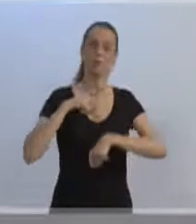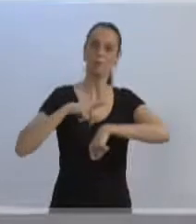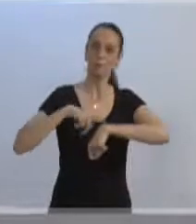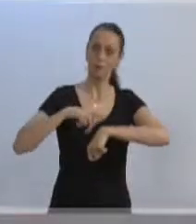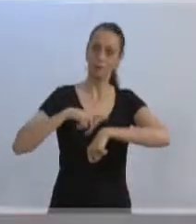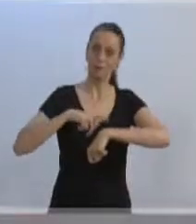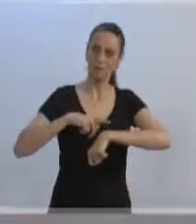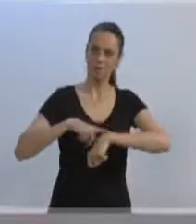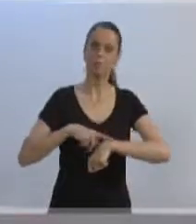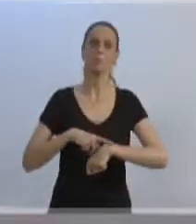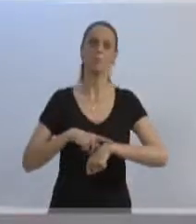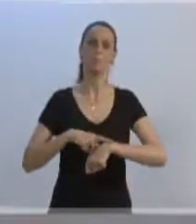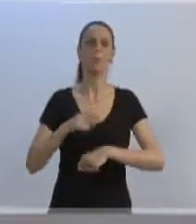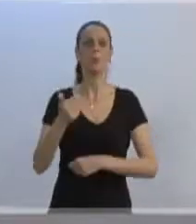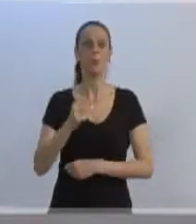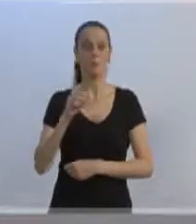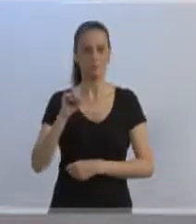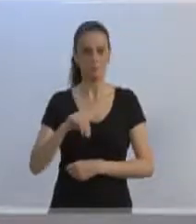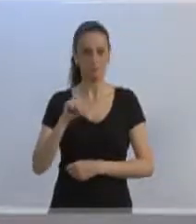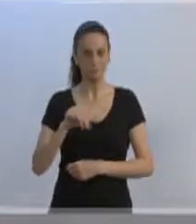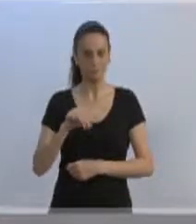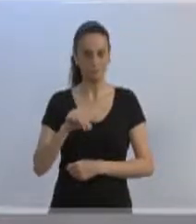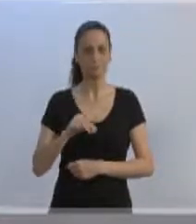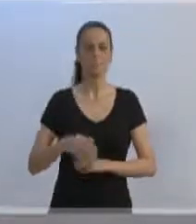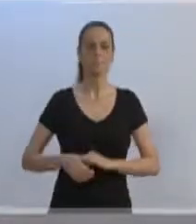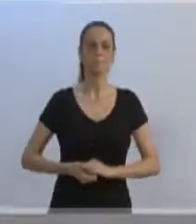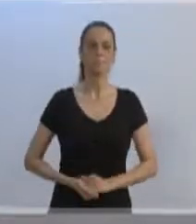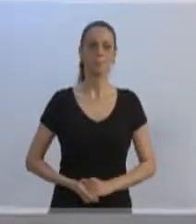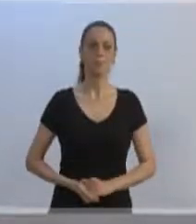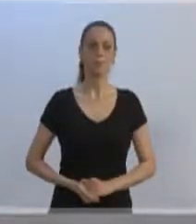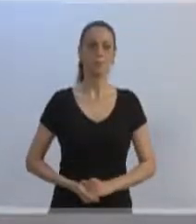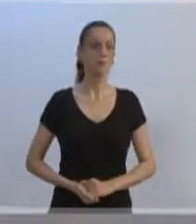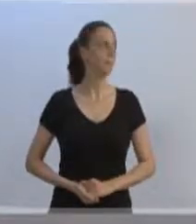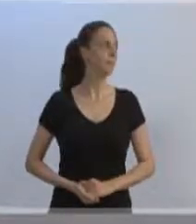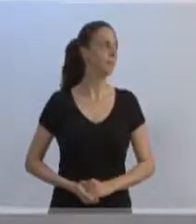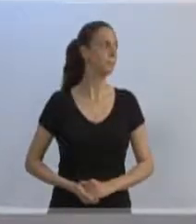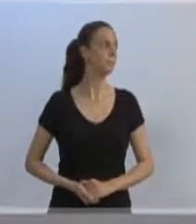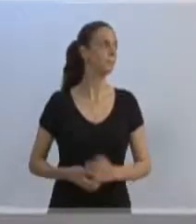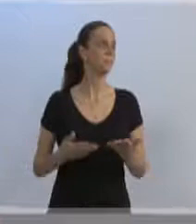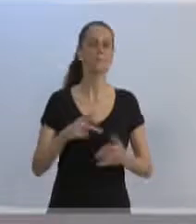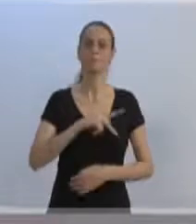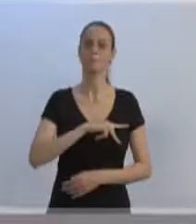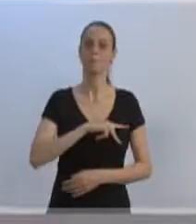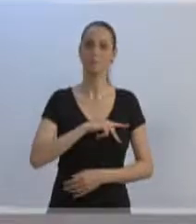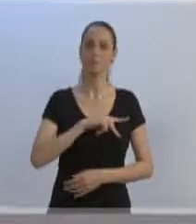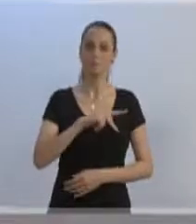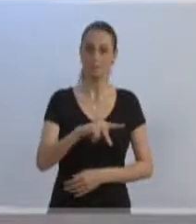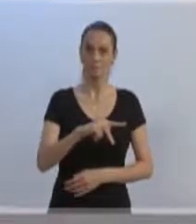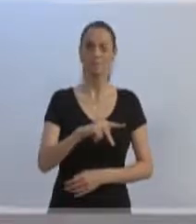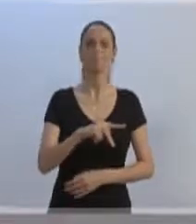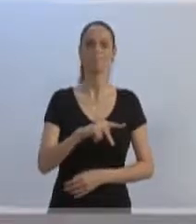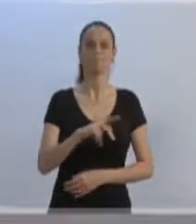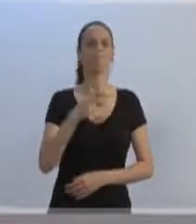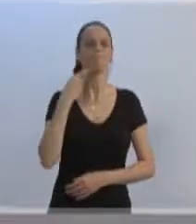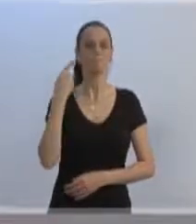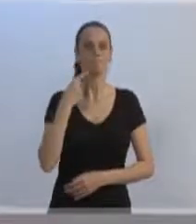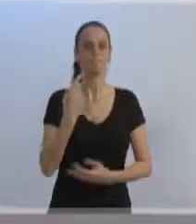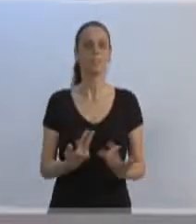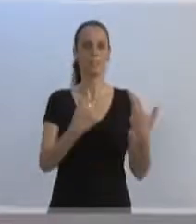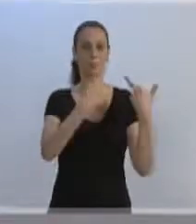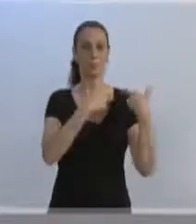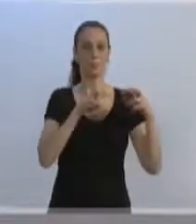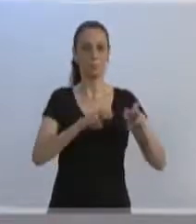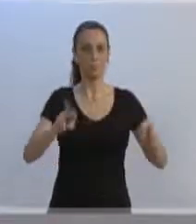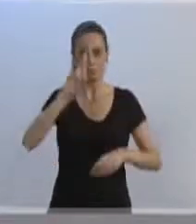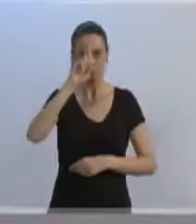do tempo vamos ouvir o vereador almir que dispõe de tempo de 11 minutos senhor presidente mas ela salienta que agora comanda os